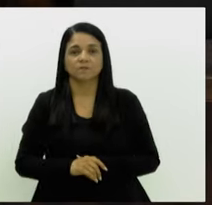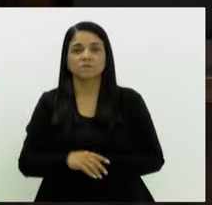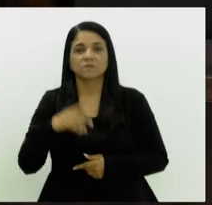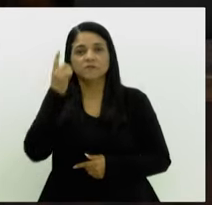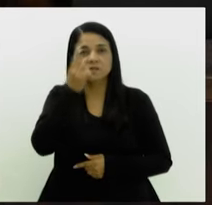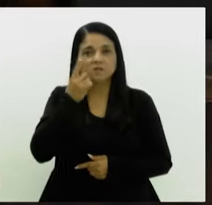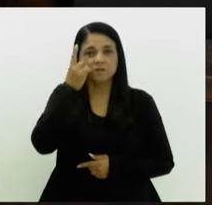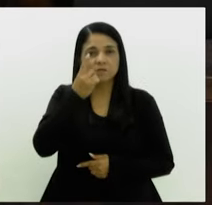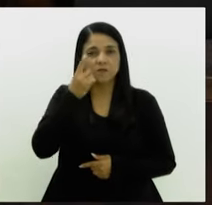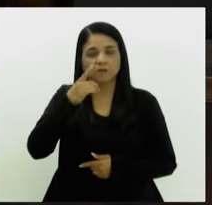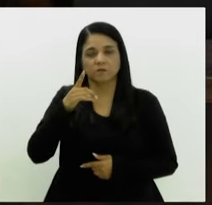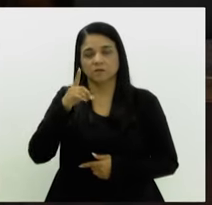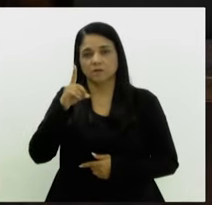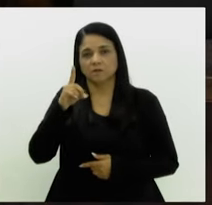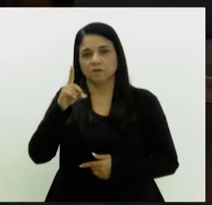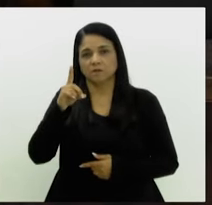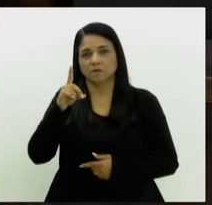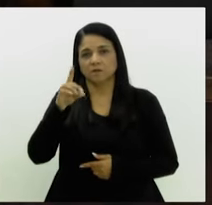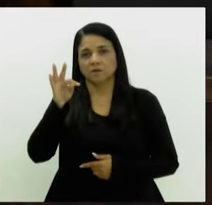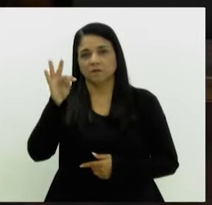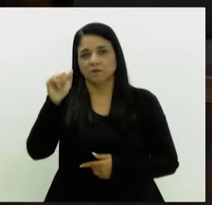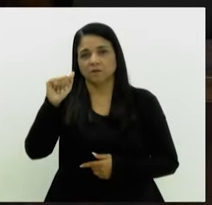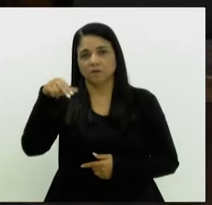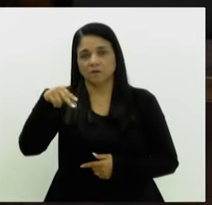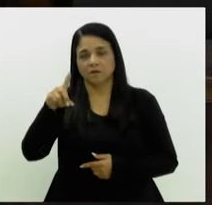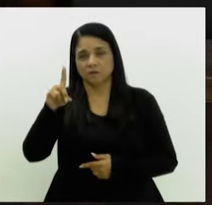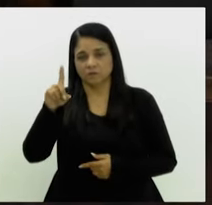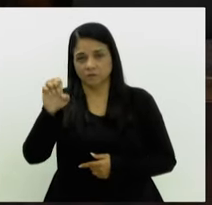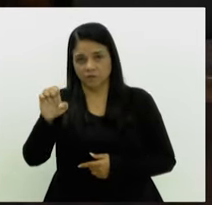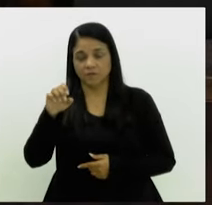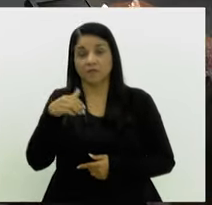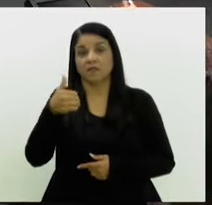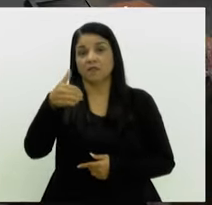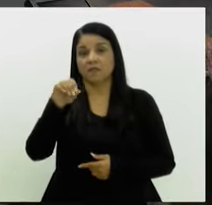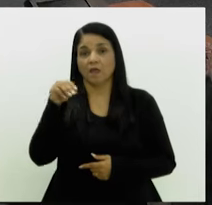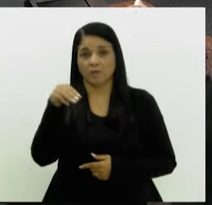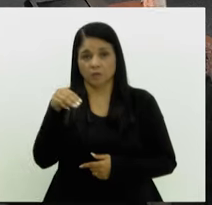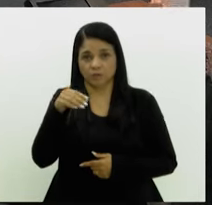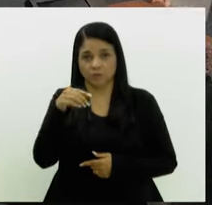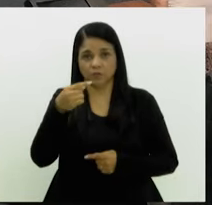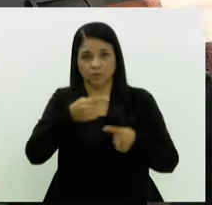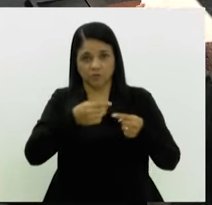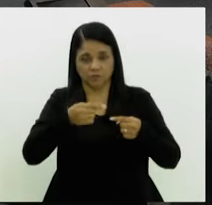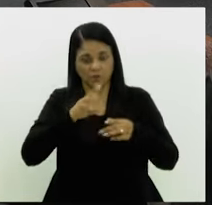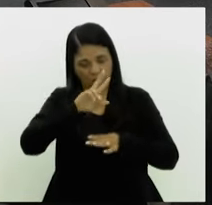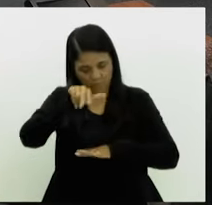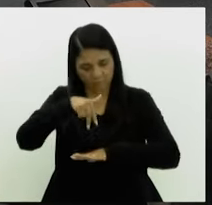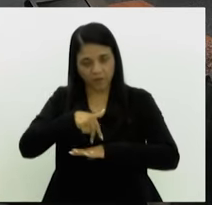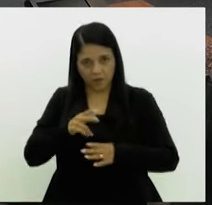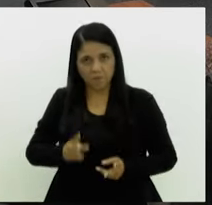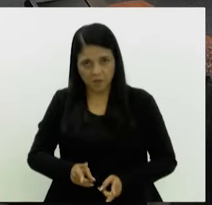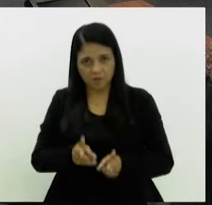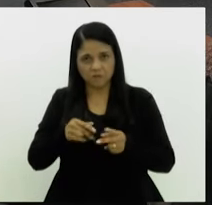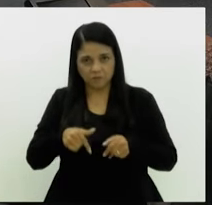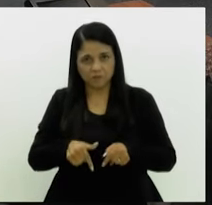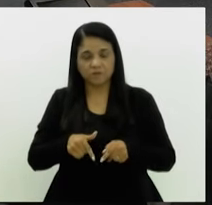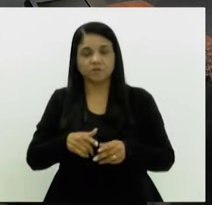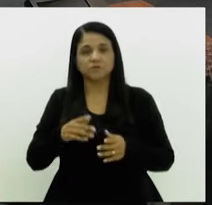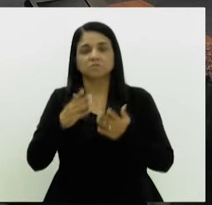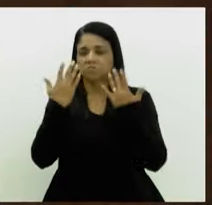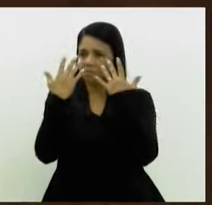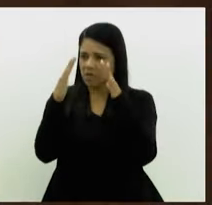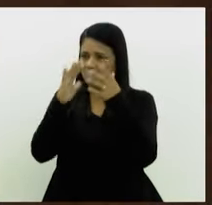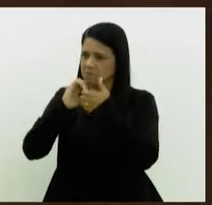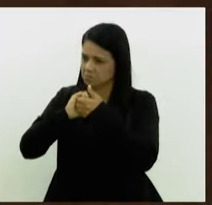deputado Tandi, o senhor dispõe de 10 minutos para a discussão. Senhora Presidente, vou discutir daqui mesmo rapidinho, parabenizar a deputada Célia